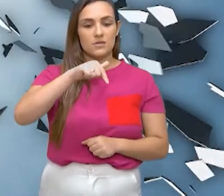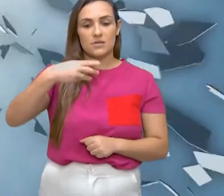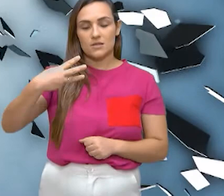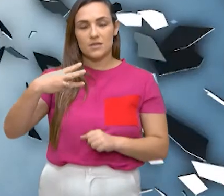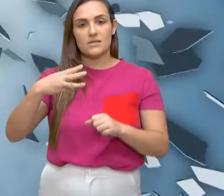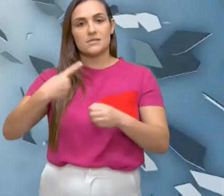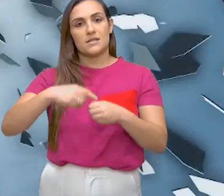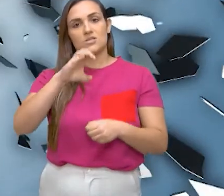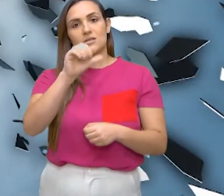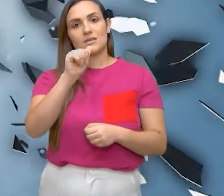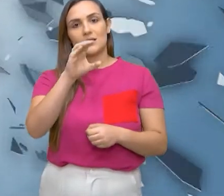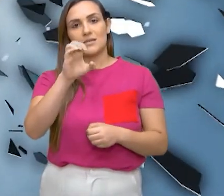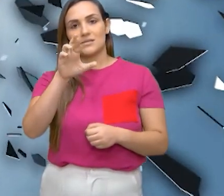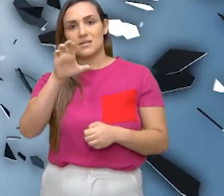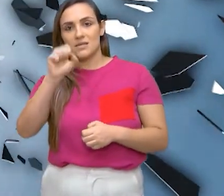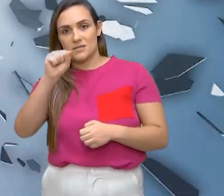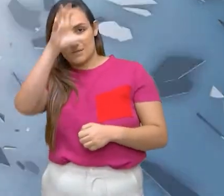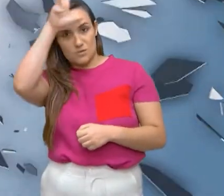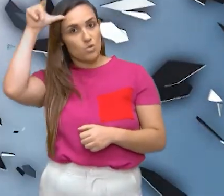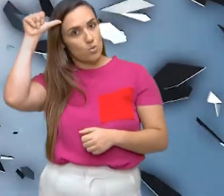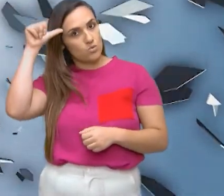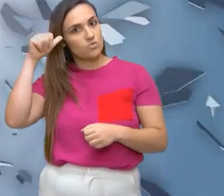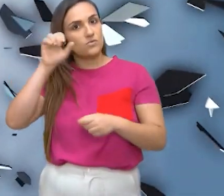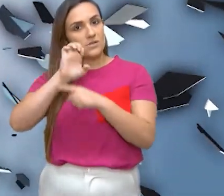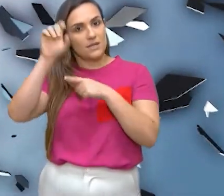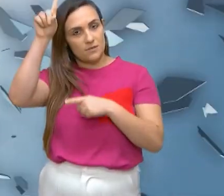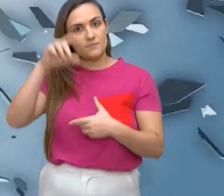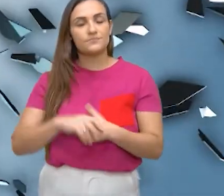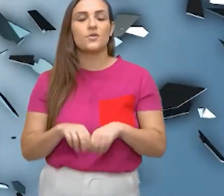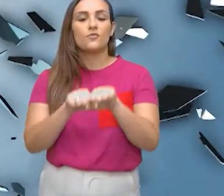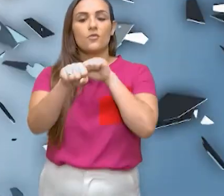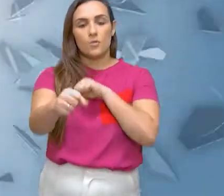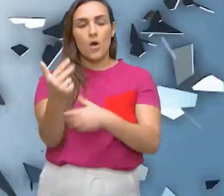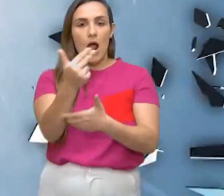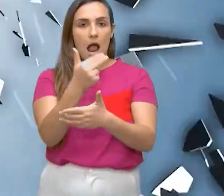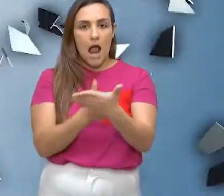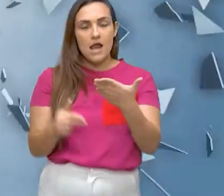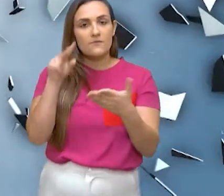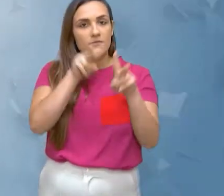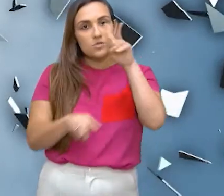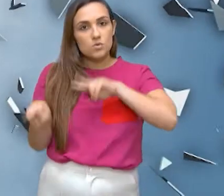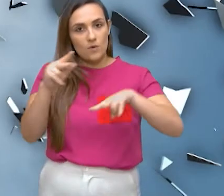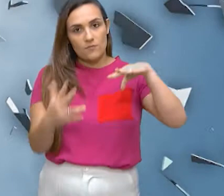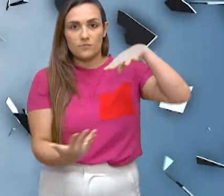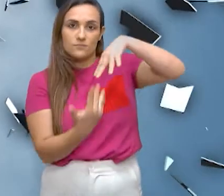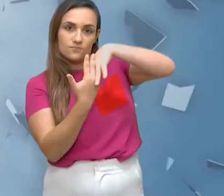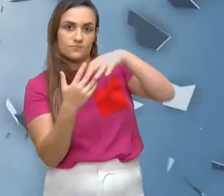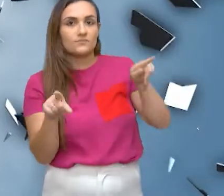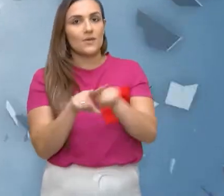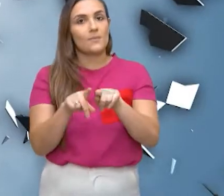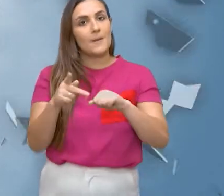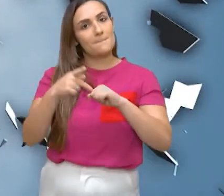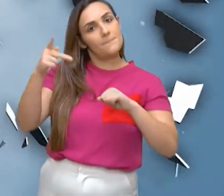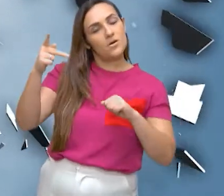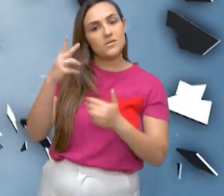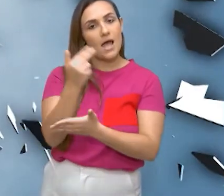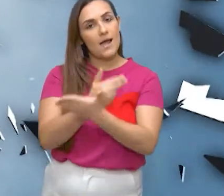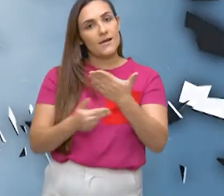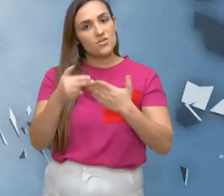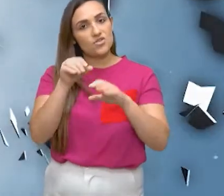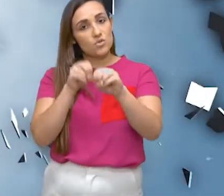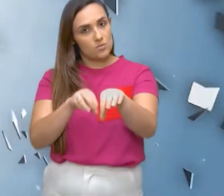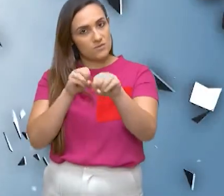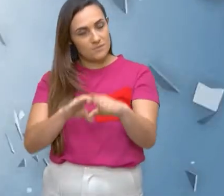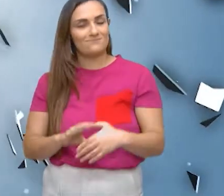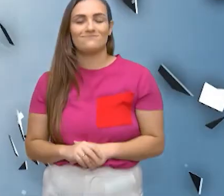de 1973 em Cáceres, no Mato Grosso. Formada em artes visuais pela UFMS, em 2002, ela